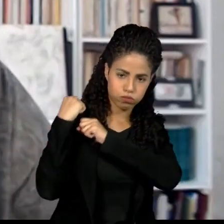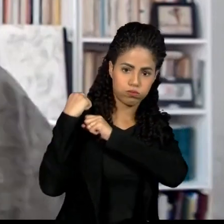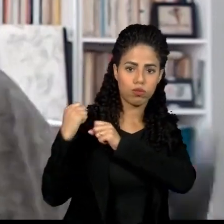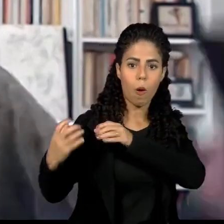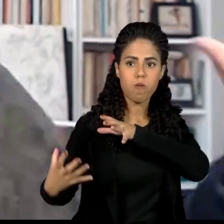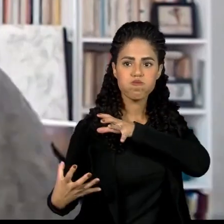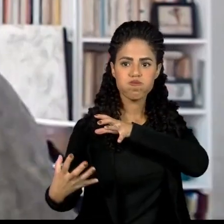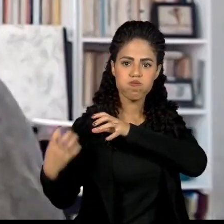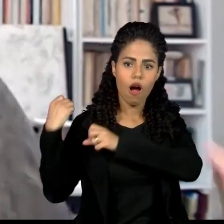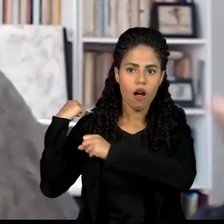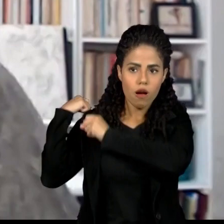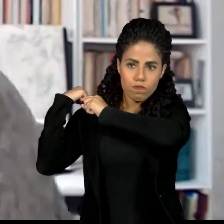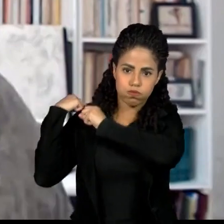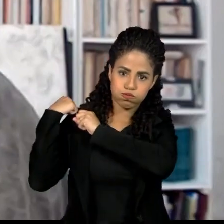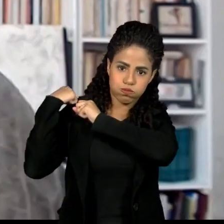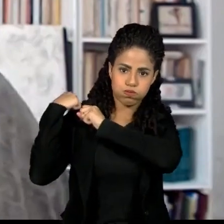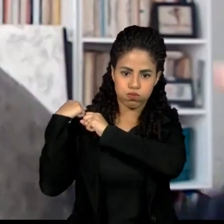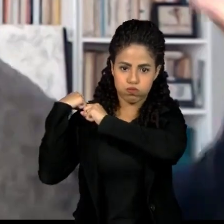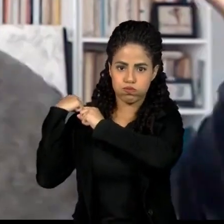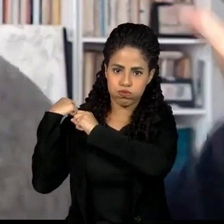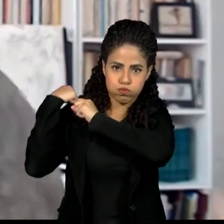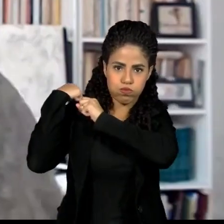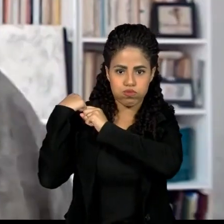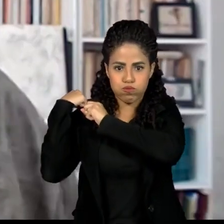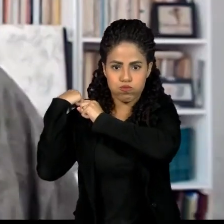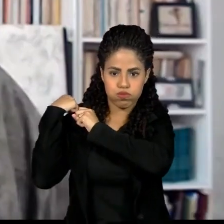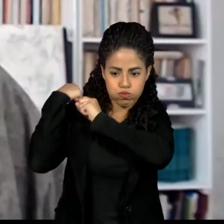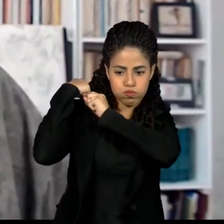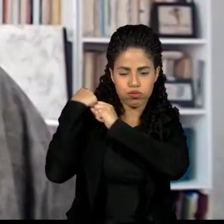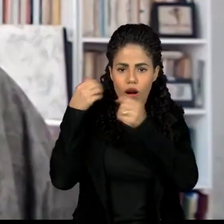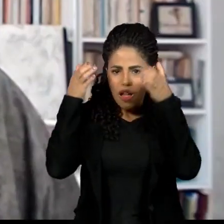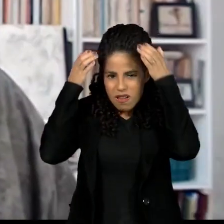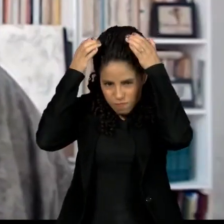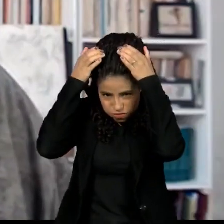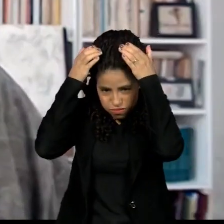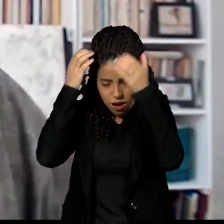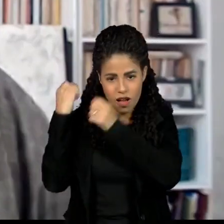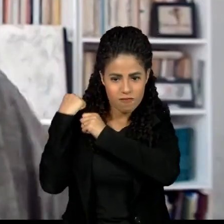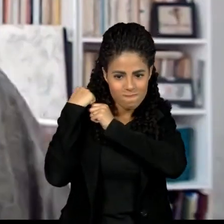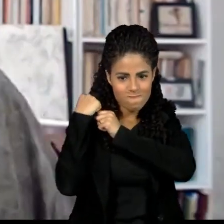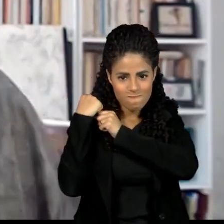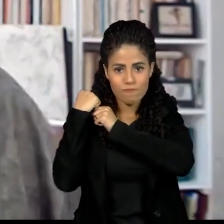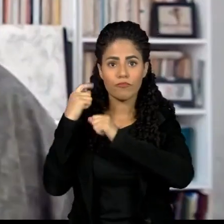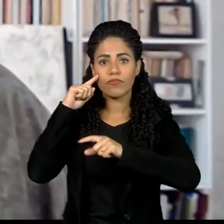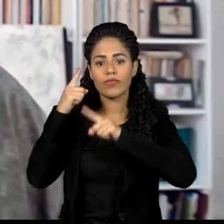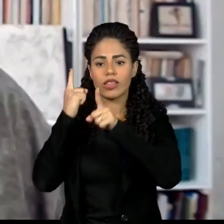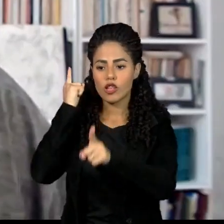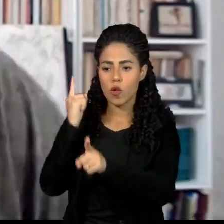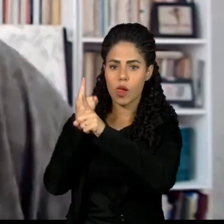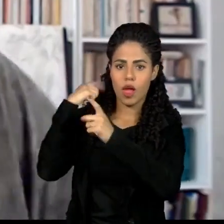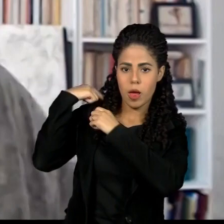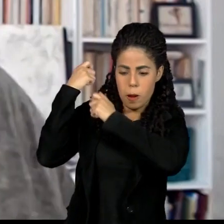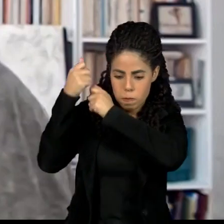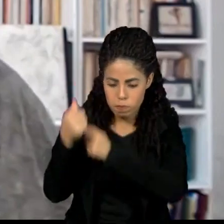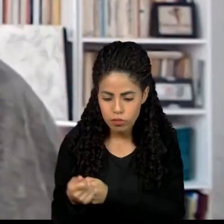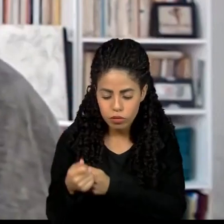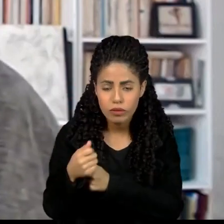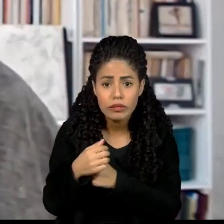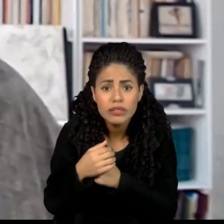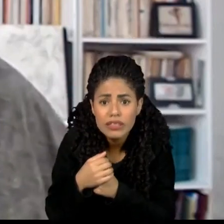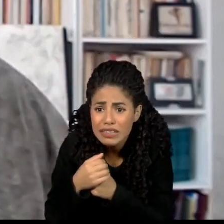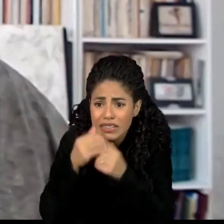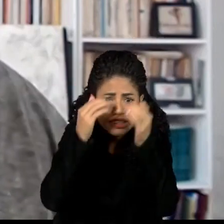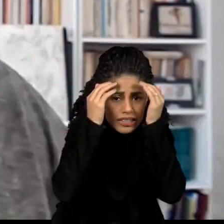trouxa de roupas na cabeça, né? Como se fosse uma lavadeira, e aí quando você a encontra, ela deixa essa trouxa no chão e você se abaixa para